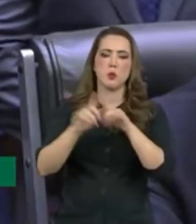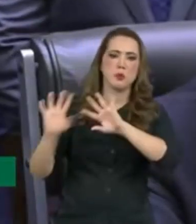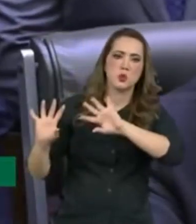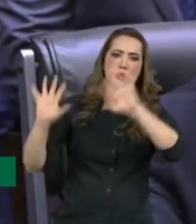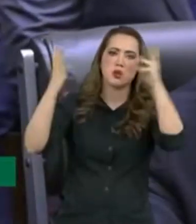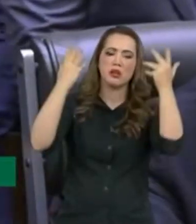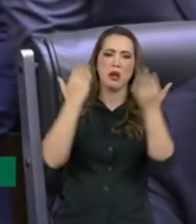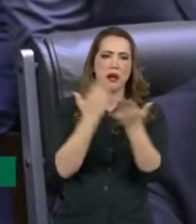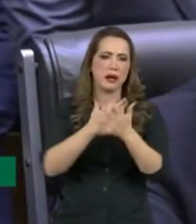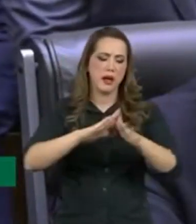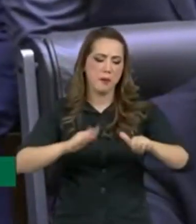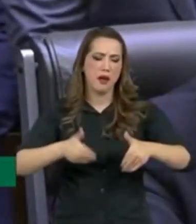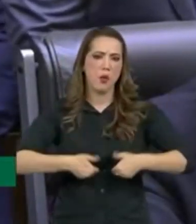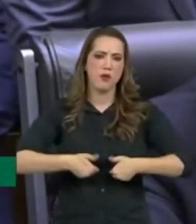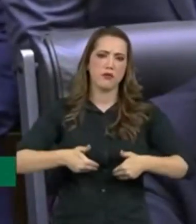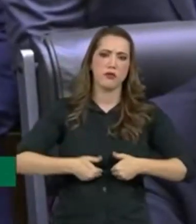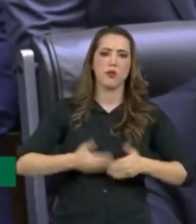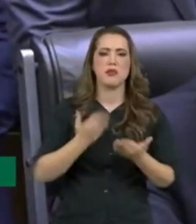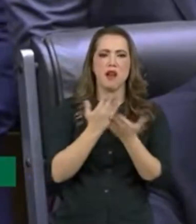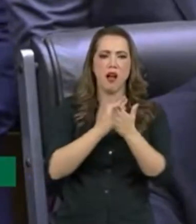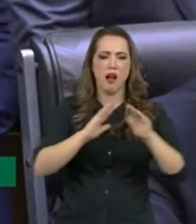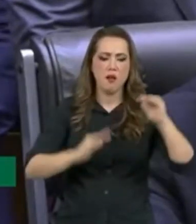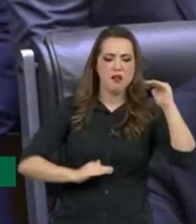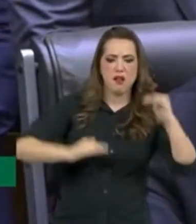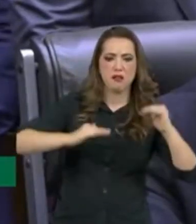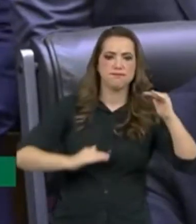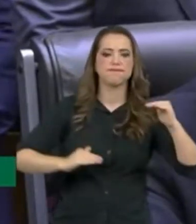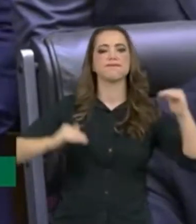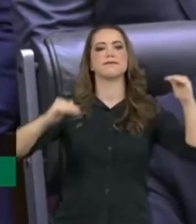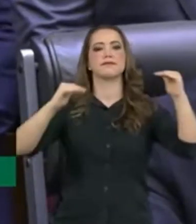e da desigualdade no planeta.